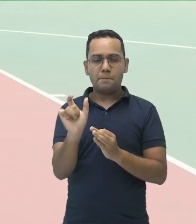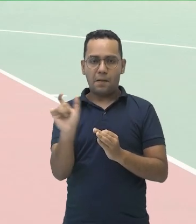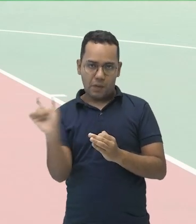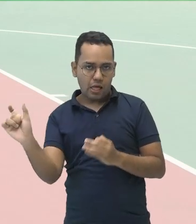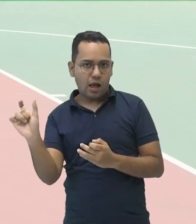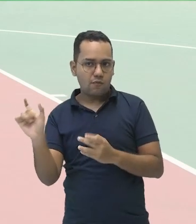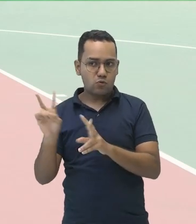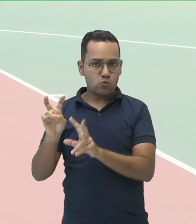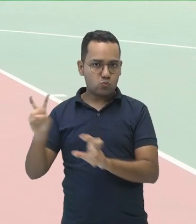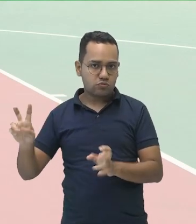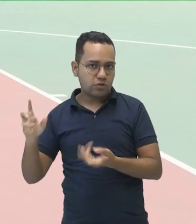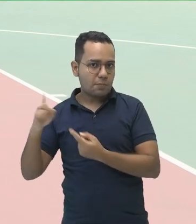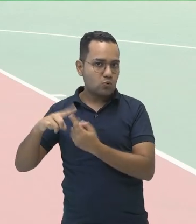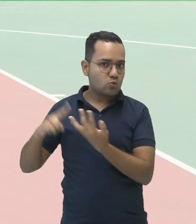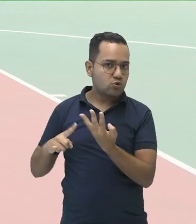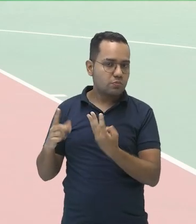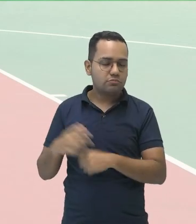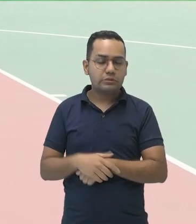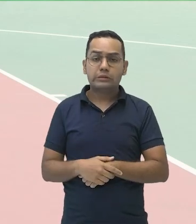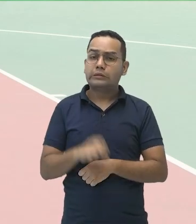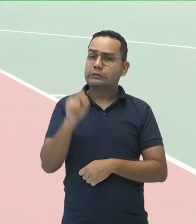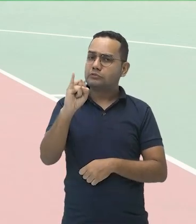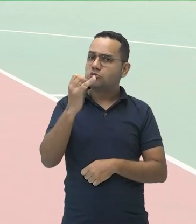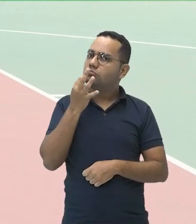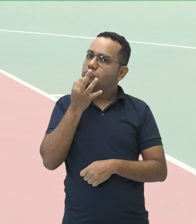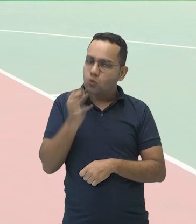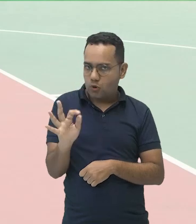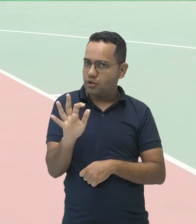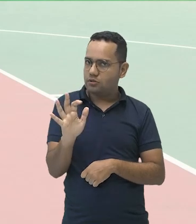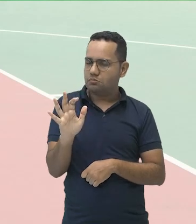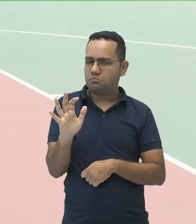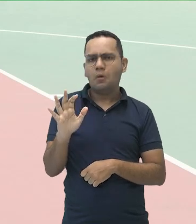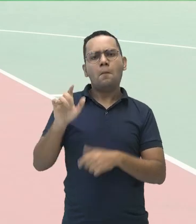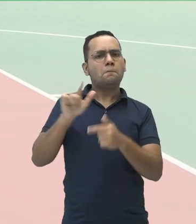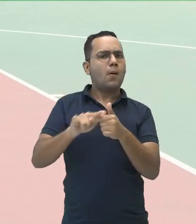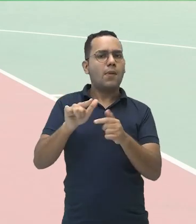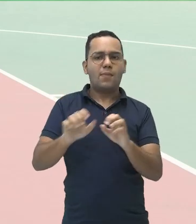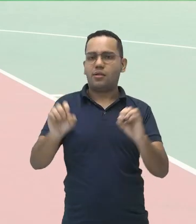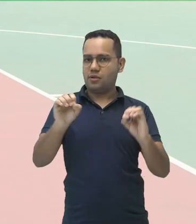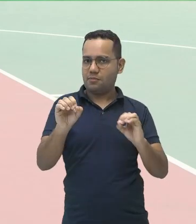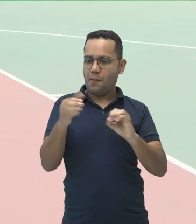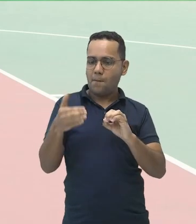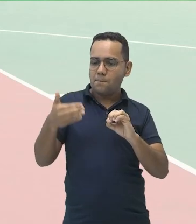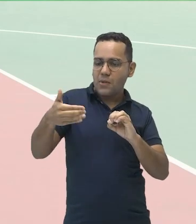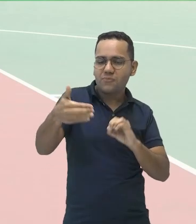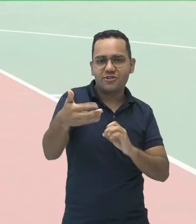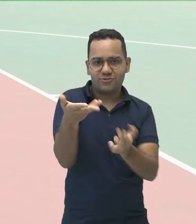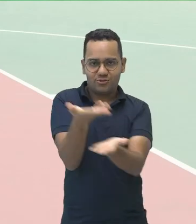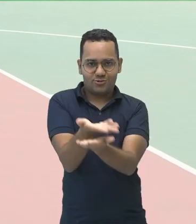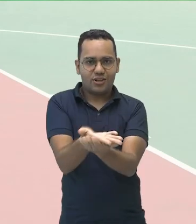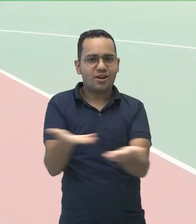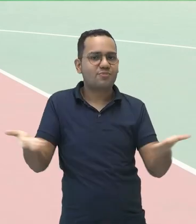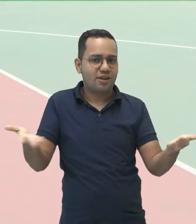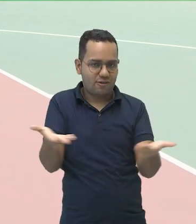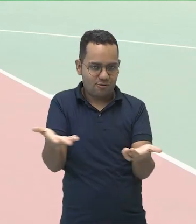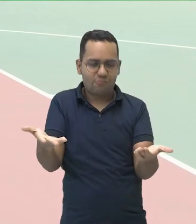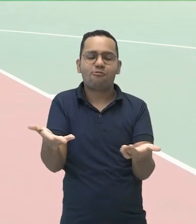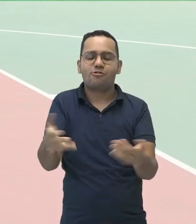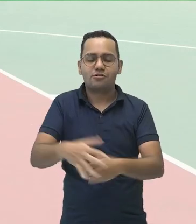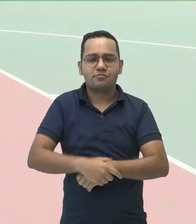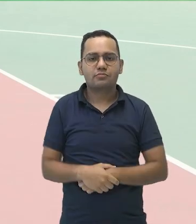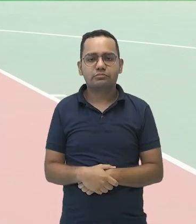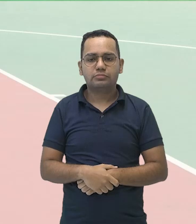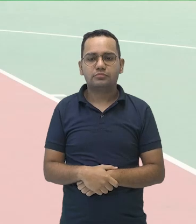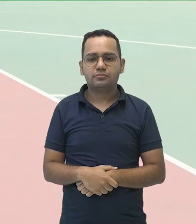desses acidentes? Se você não sabe, não tem problema, porque nós iremos estudar isso no dia de hoje, até